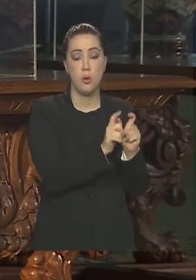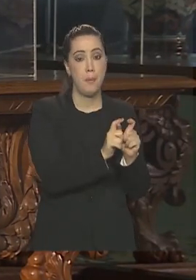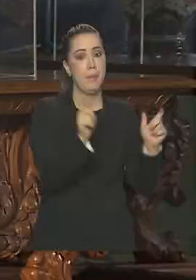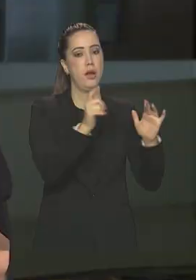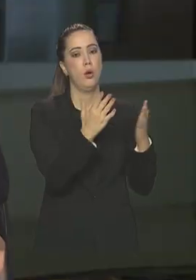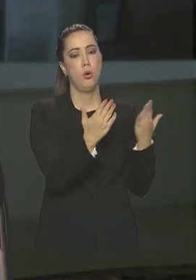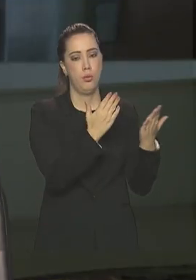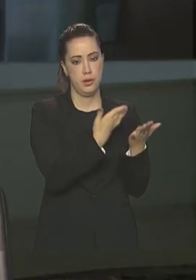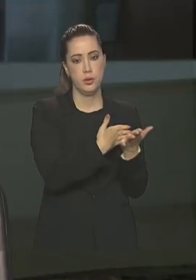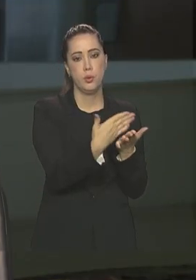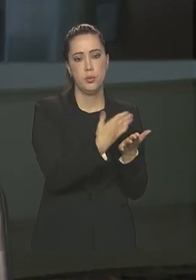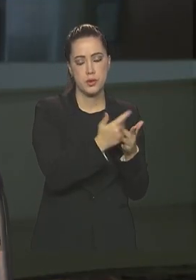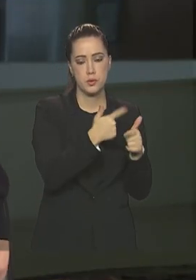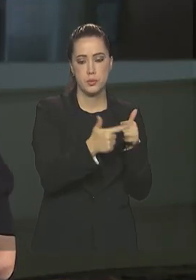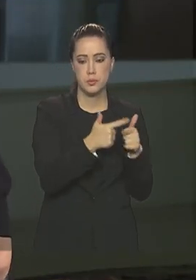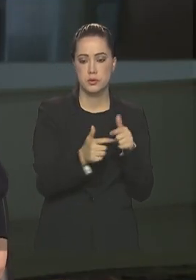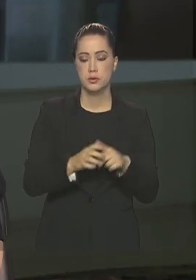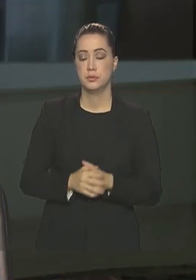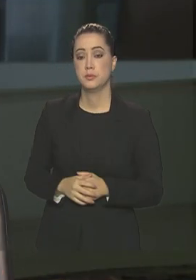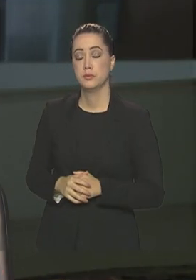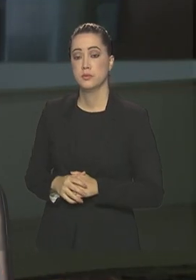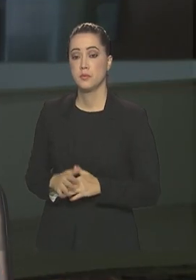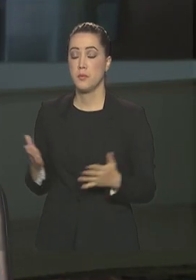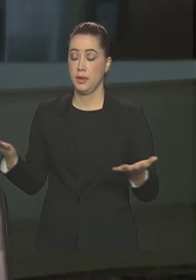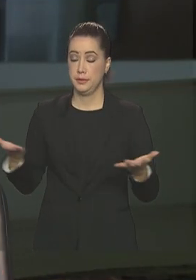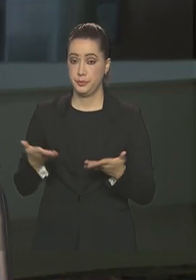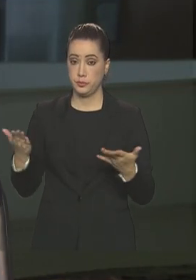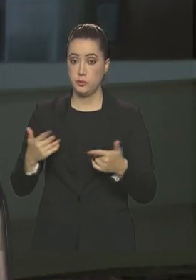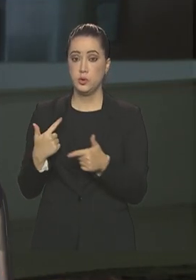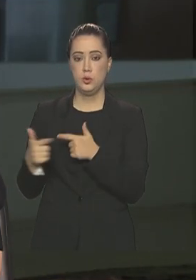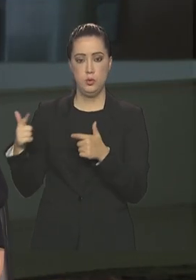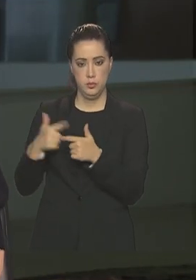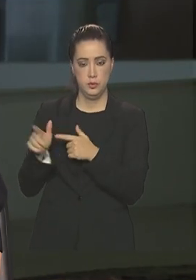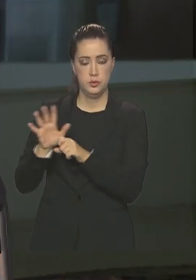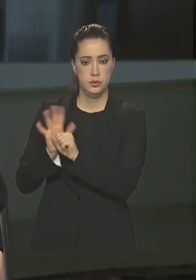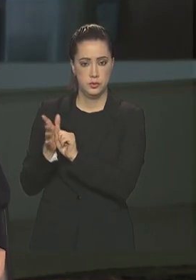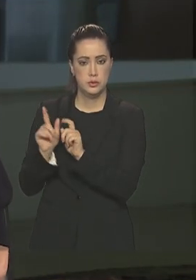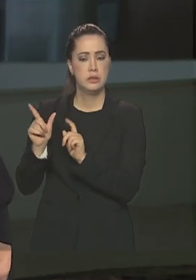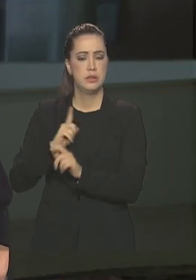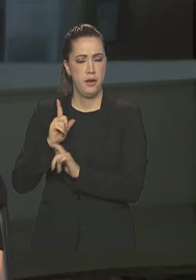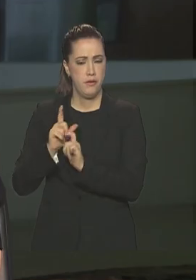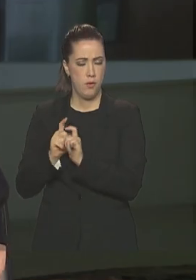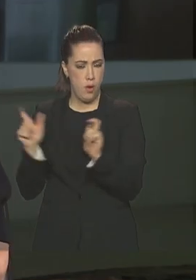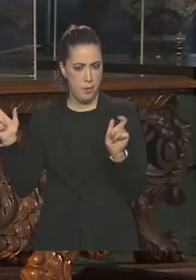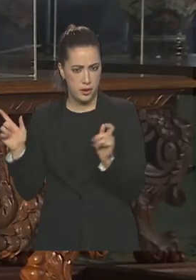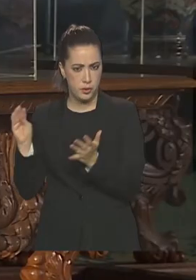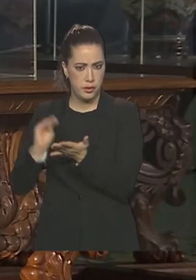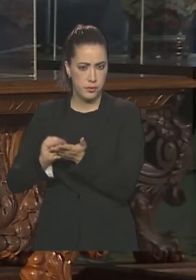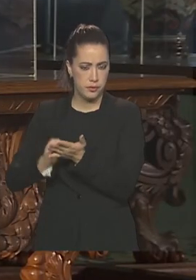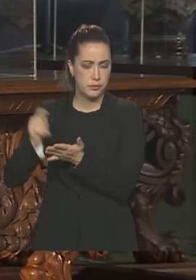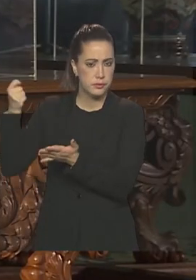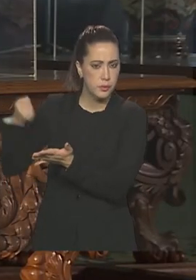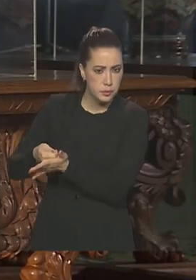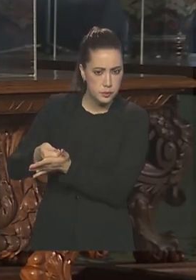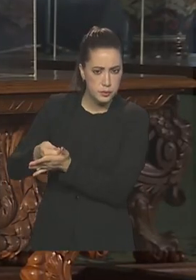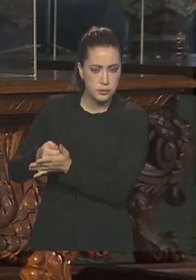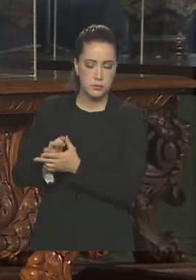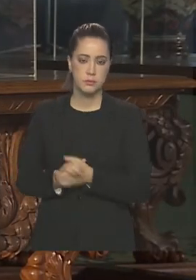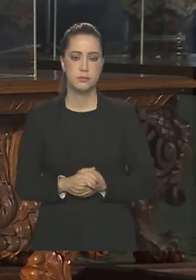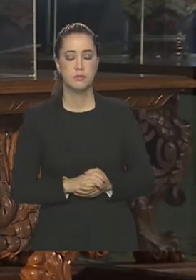da pandemia. E com a pandemia do coronavírus, houve um aumento da inadimplência? Assim como na